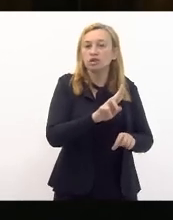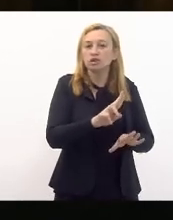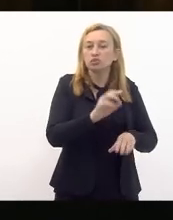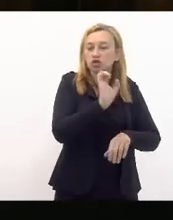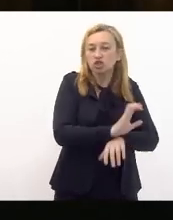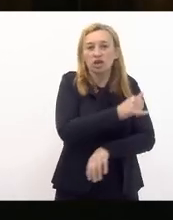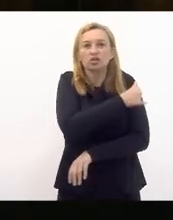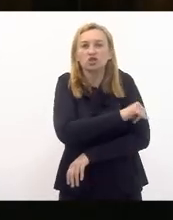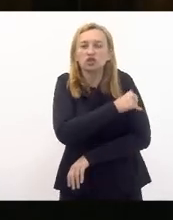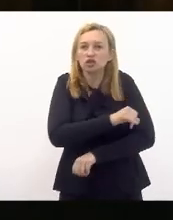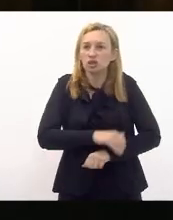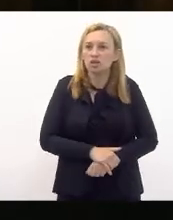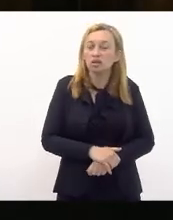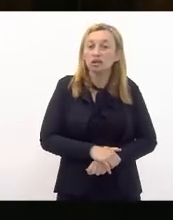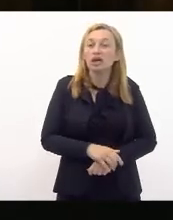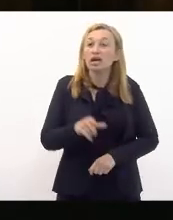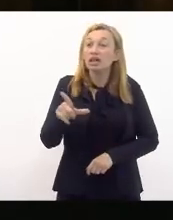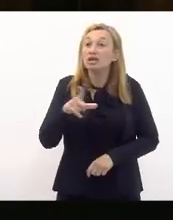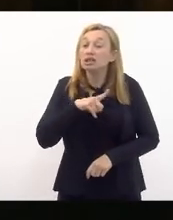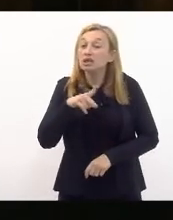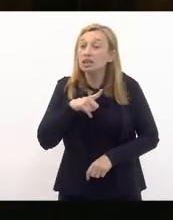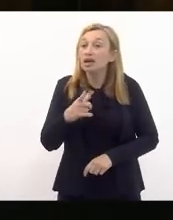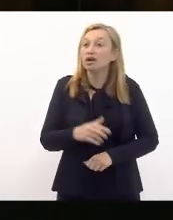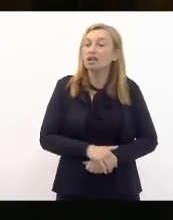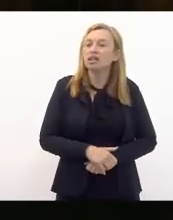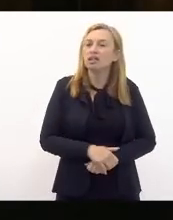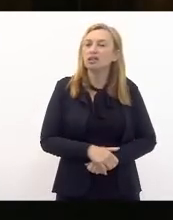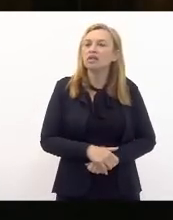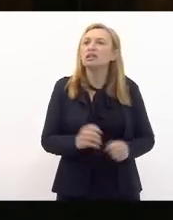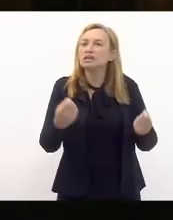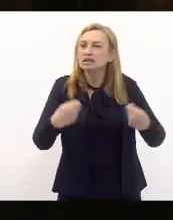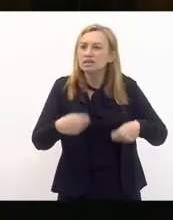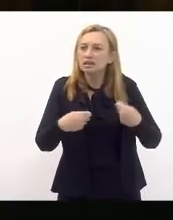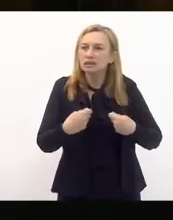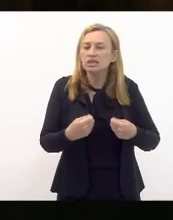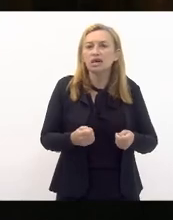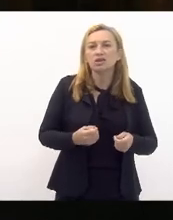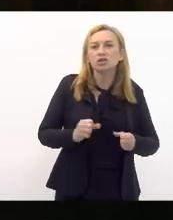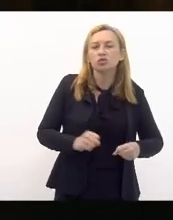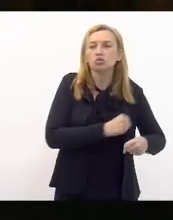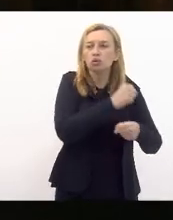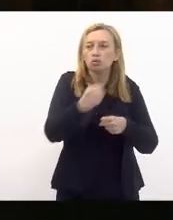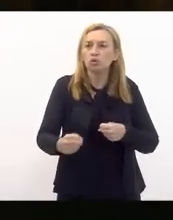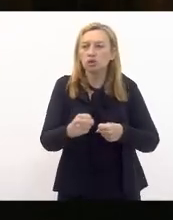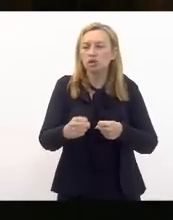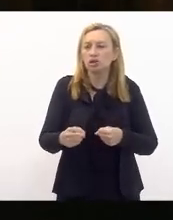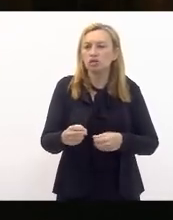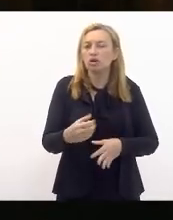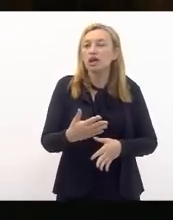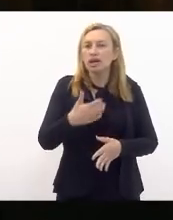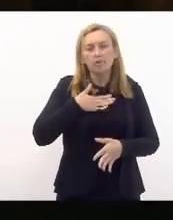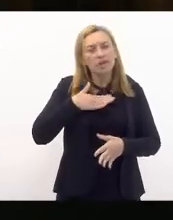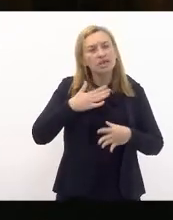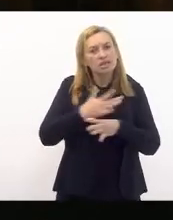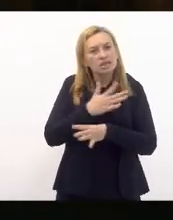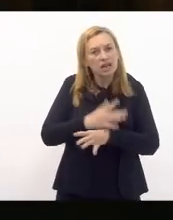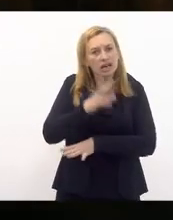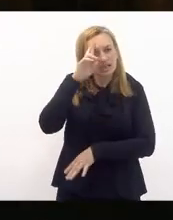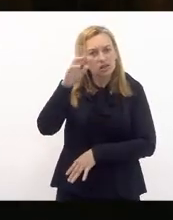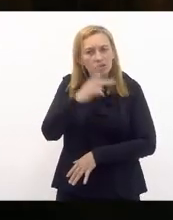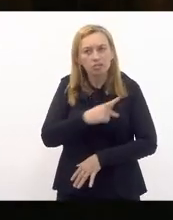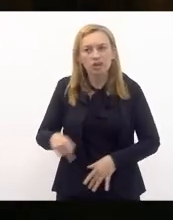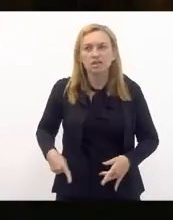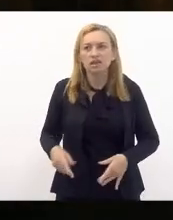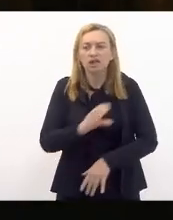Estado do Rio de Janeiro para aqueles que têm que possui a necessidade do poder público na minha cidade senhora Presidente